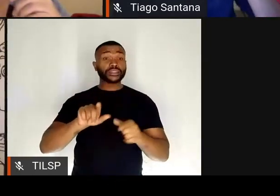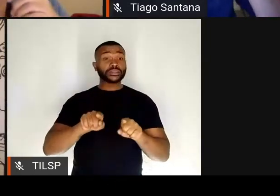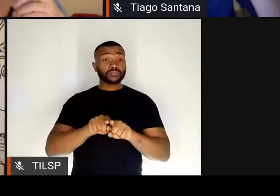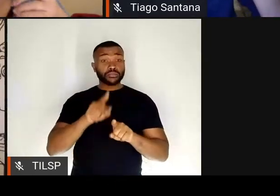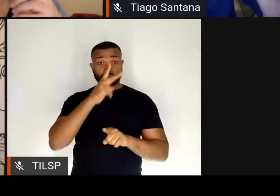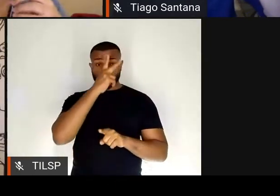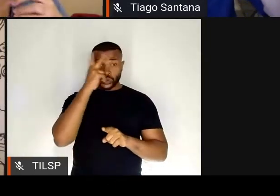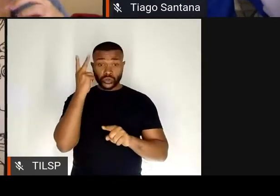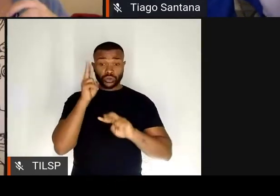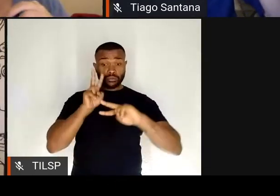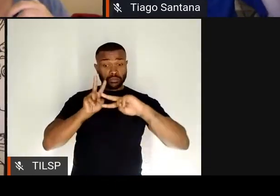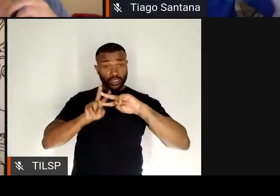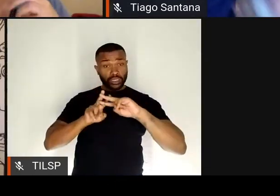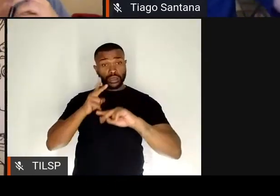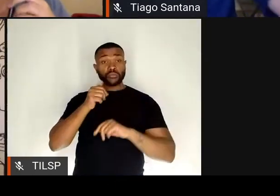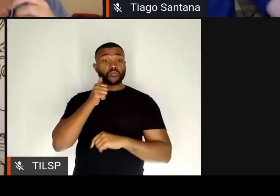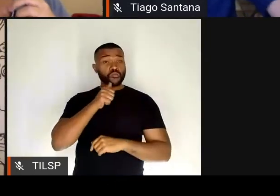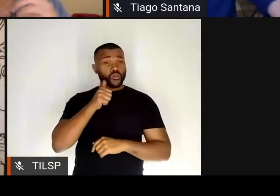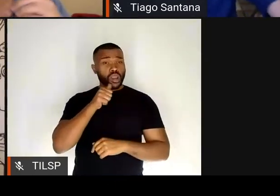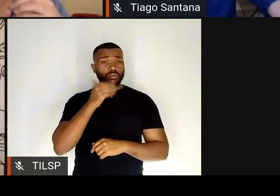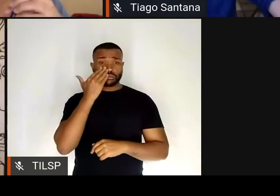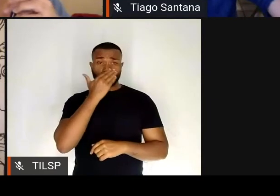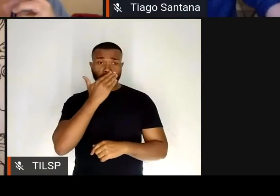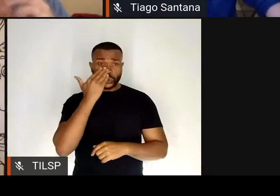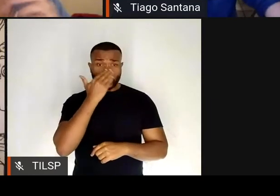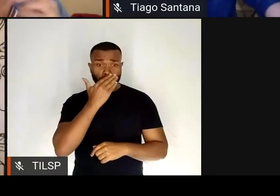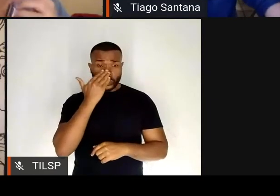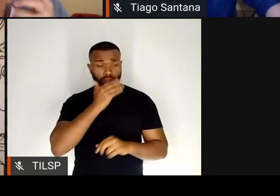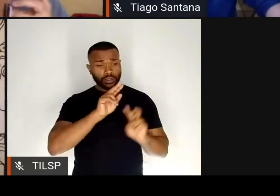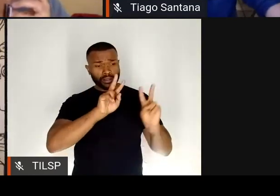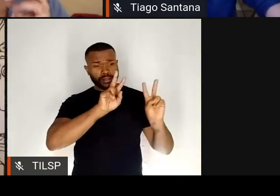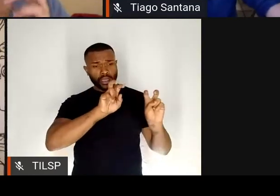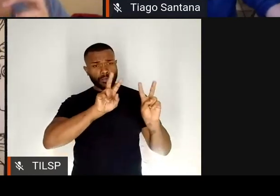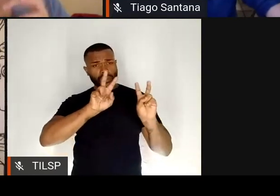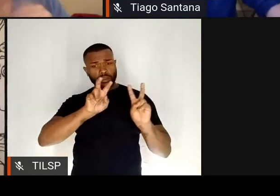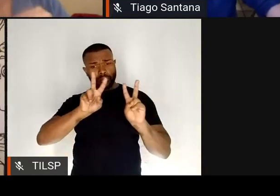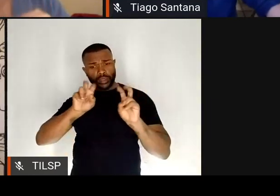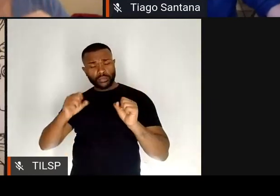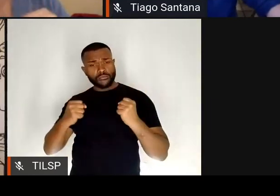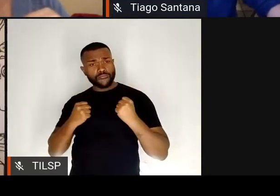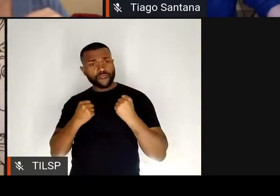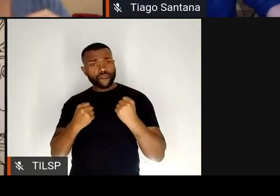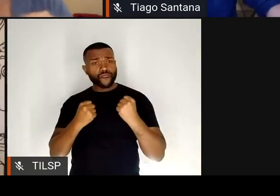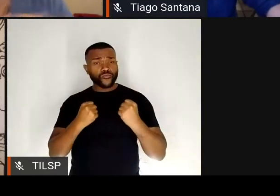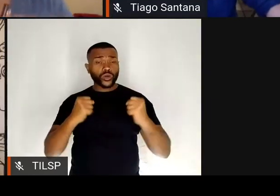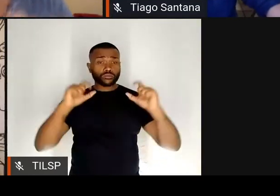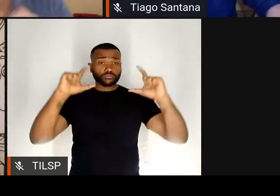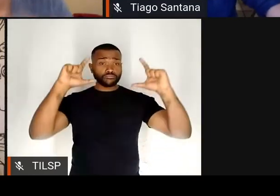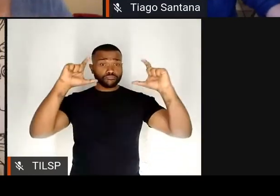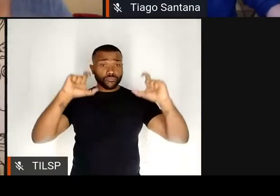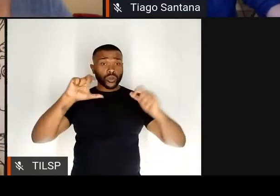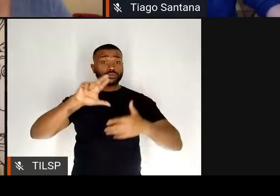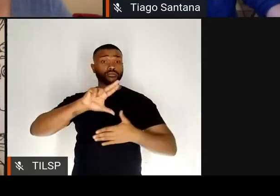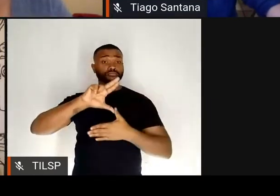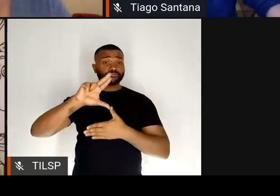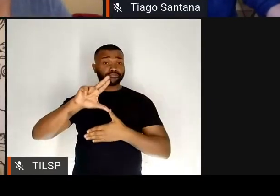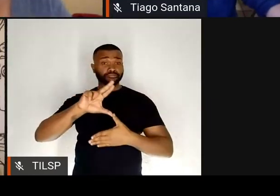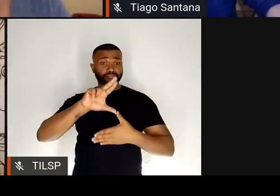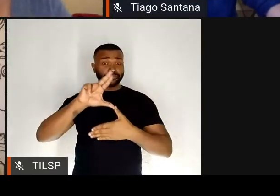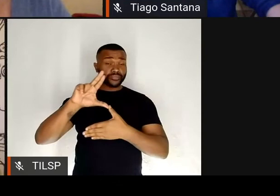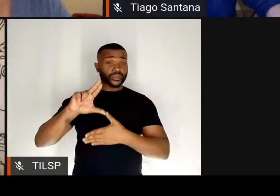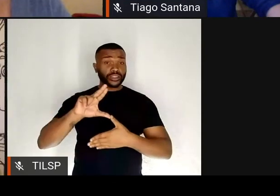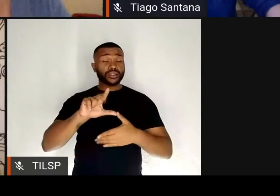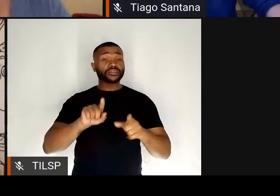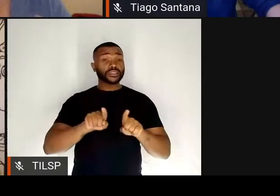as prostitutas, são todas temáticas que estão muito fortes na fotografia da América Latina e são temáticas humanistas